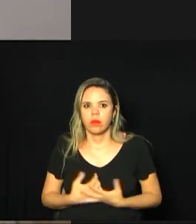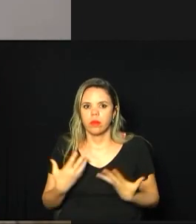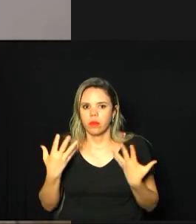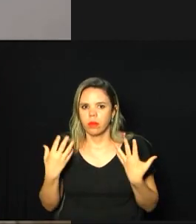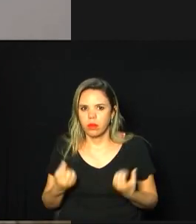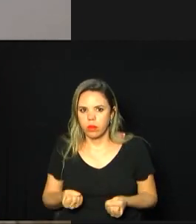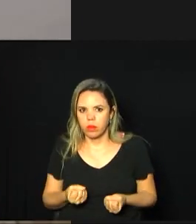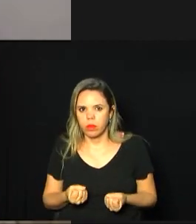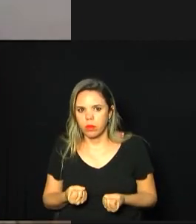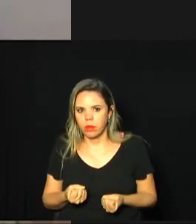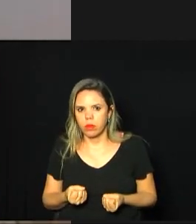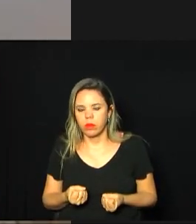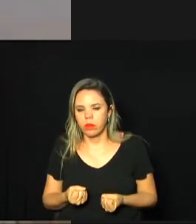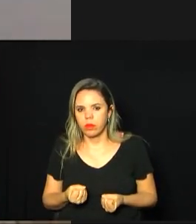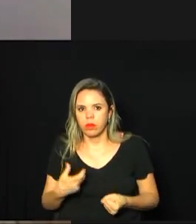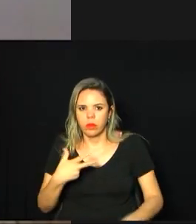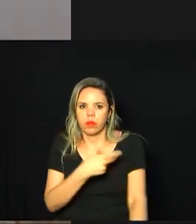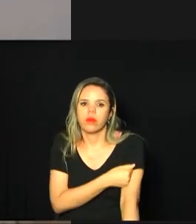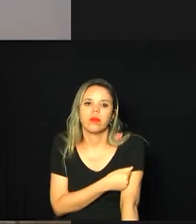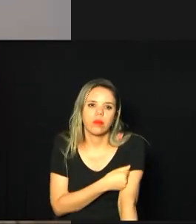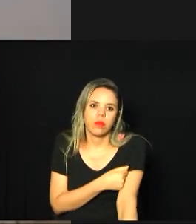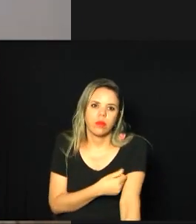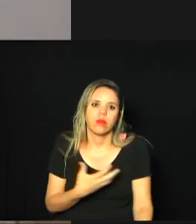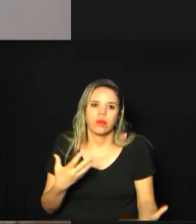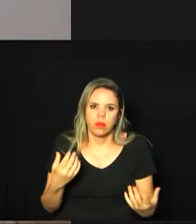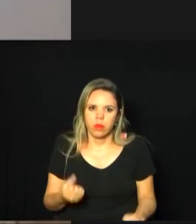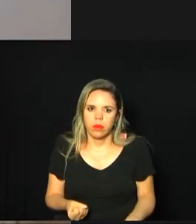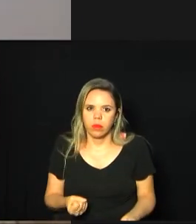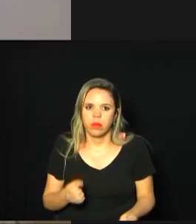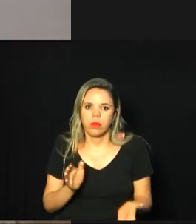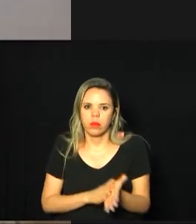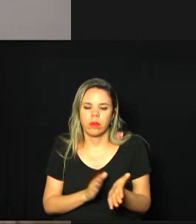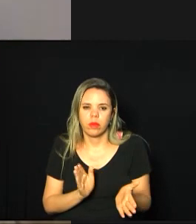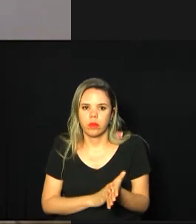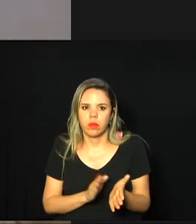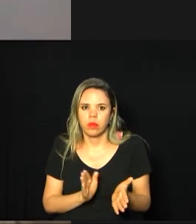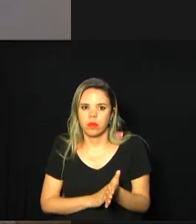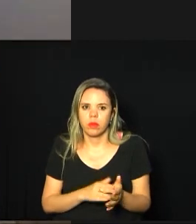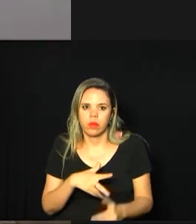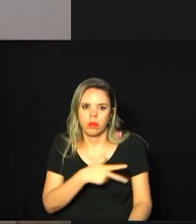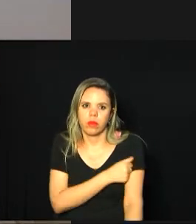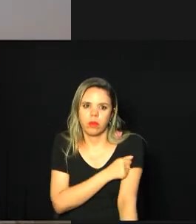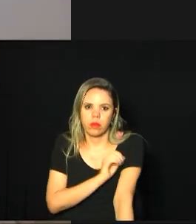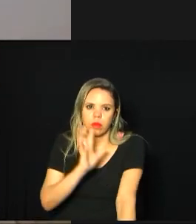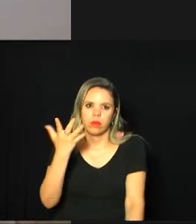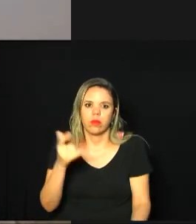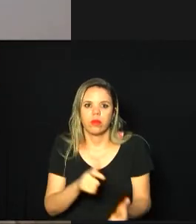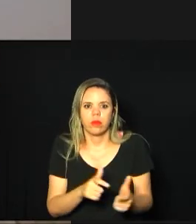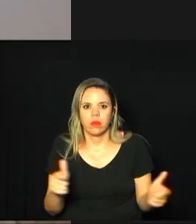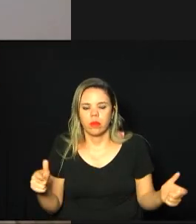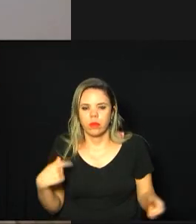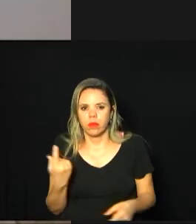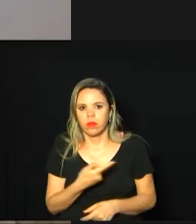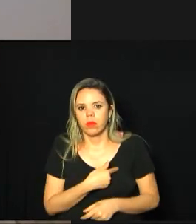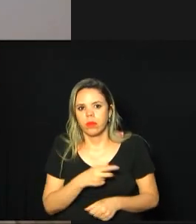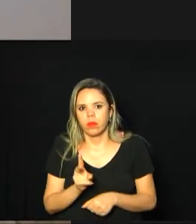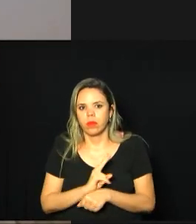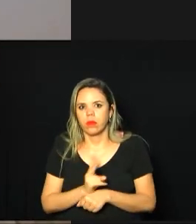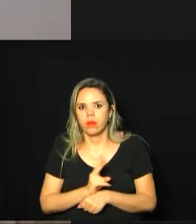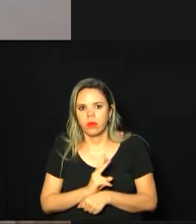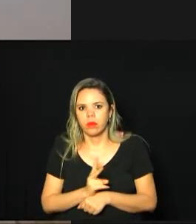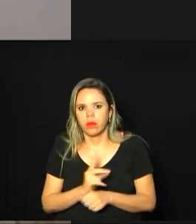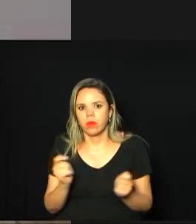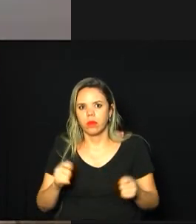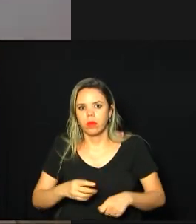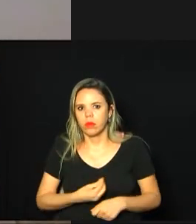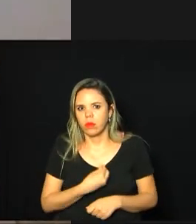vamos, enfim, se vacinem e vamos ir cobrando para que as vacinações avancem, para a gente ficar seguro e poder ter